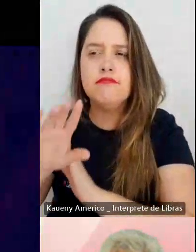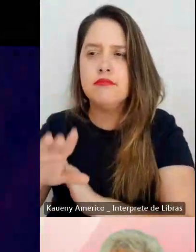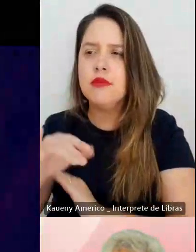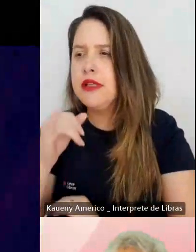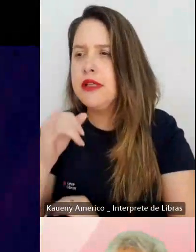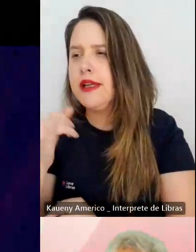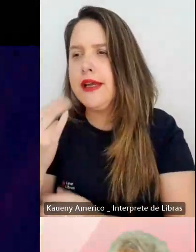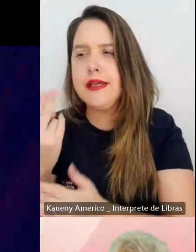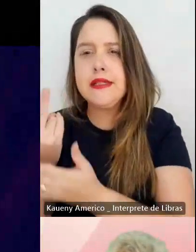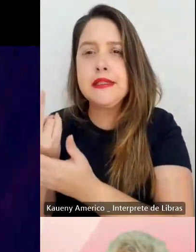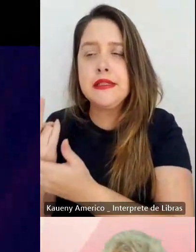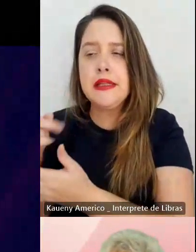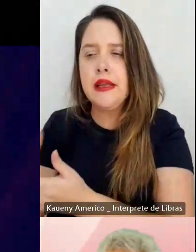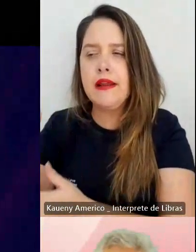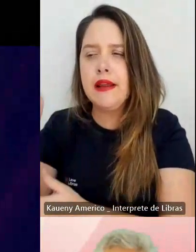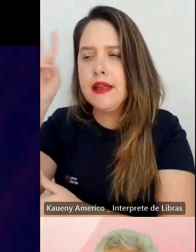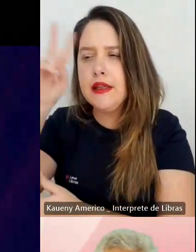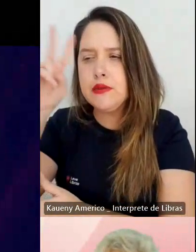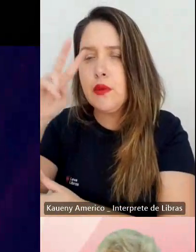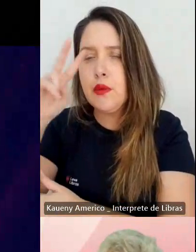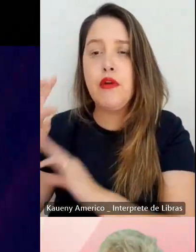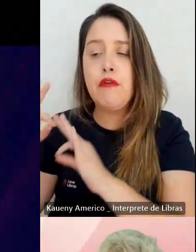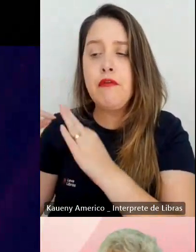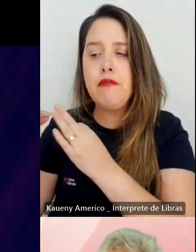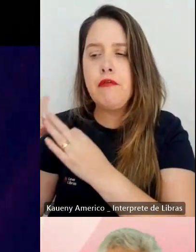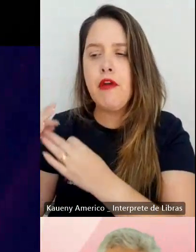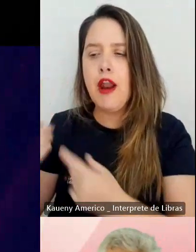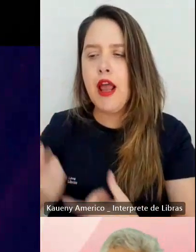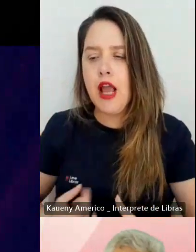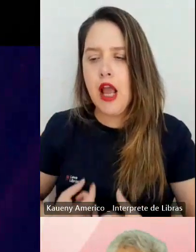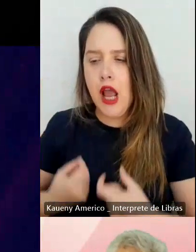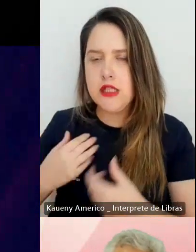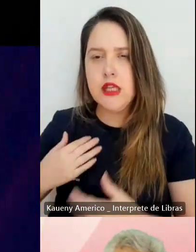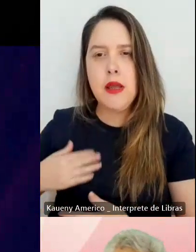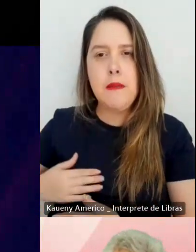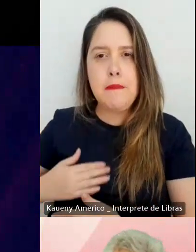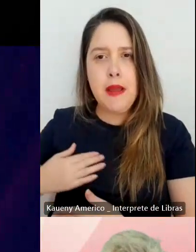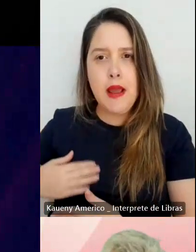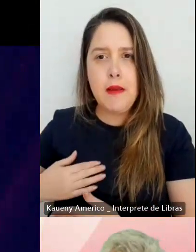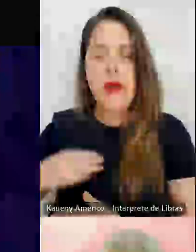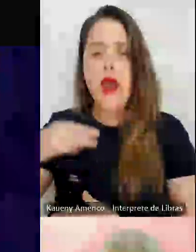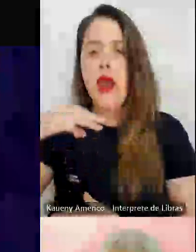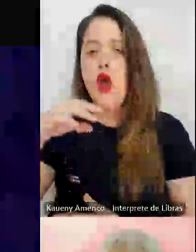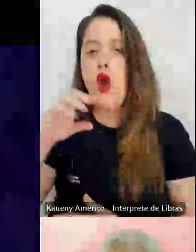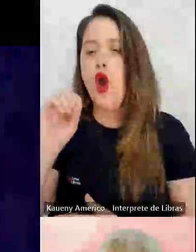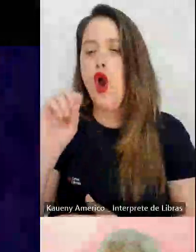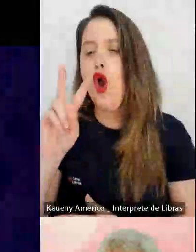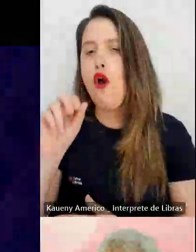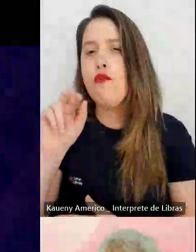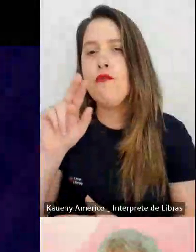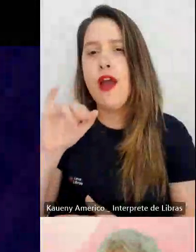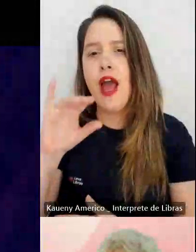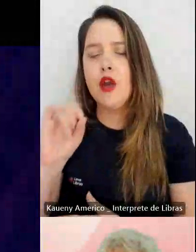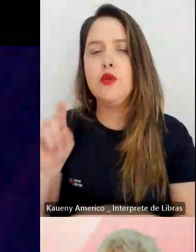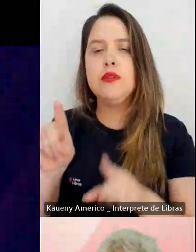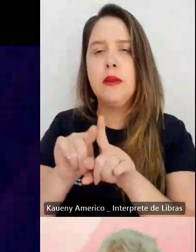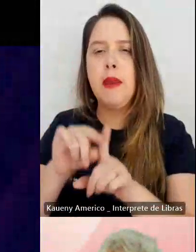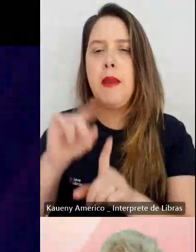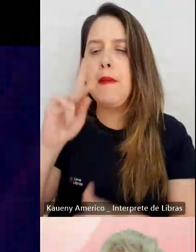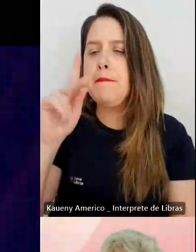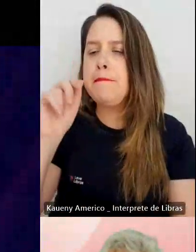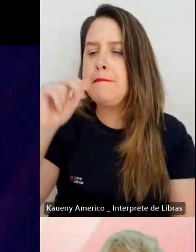de câncer de mama, câncer de ovário, câncer de próstata e o câncer de pâncreas. A princípio são esses que a